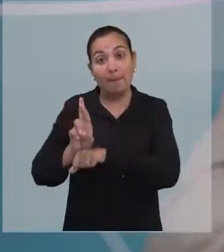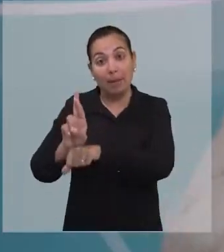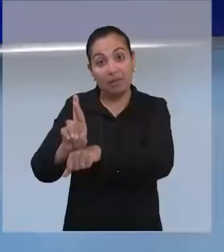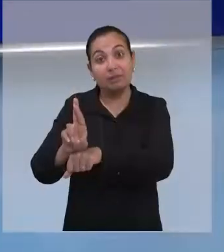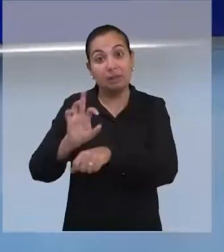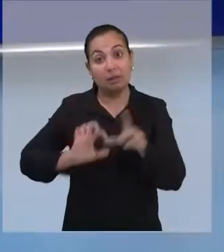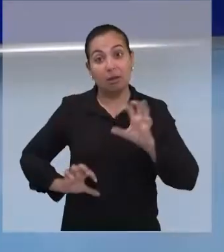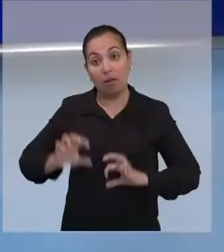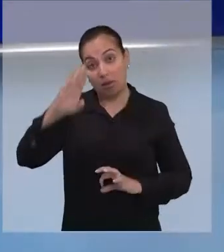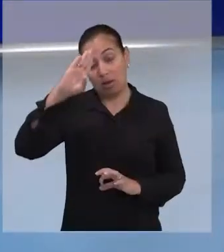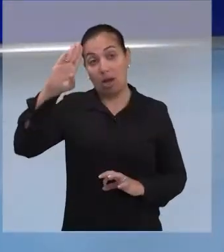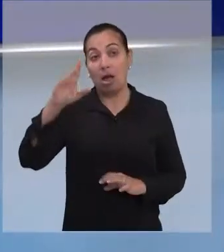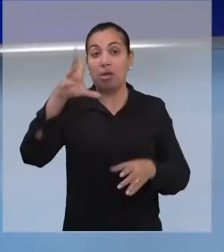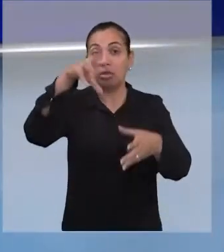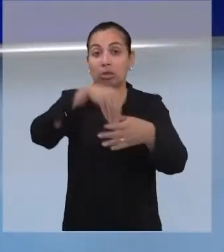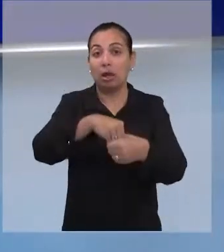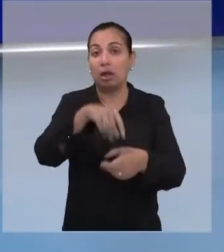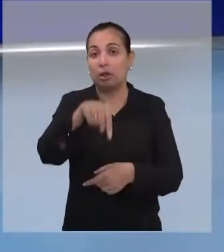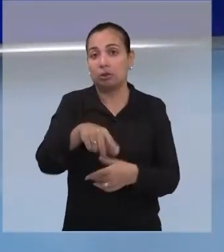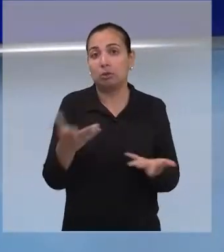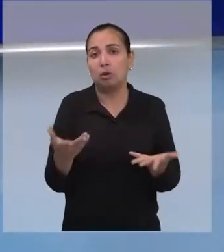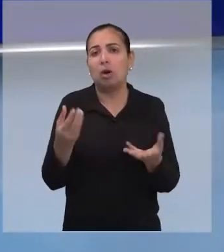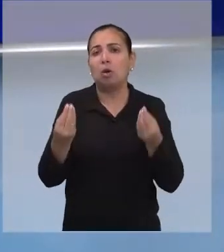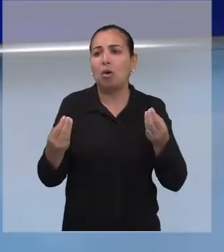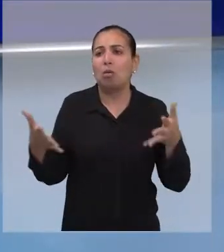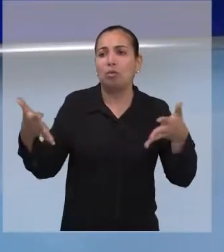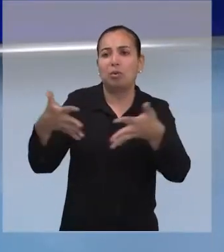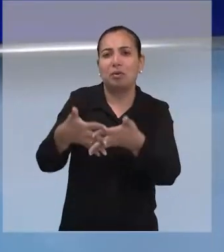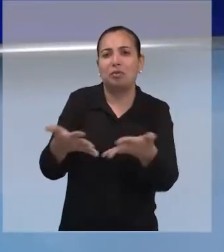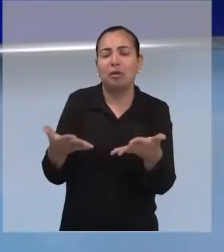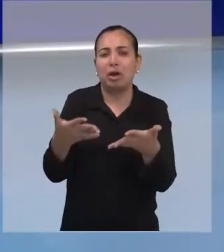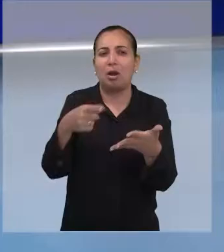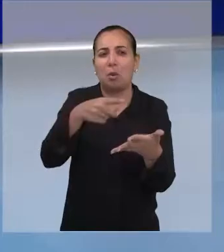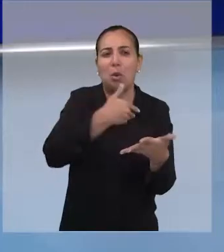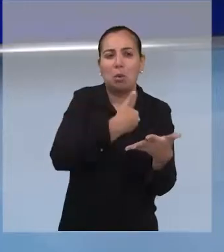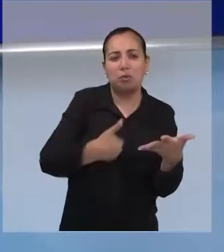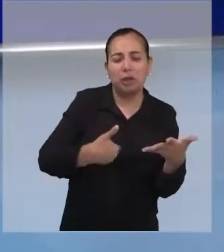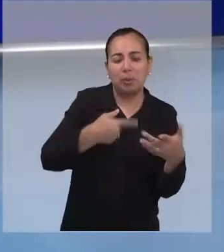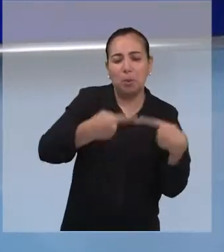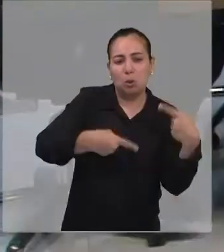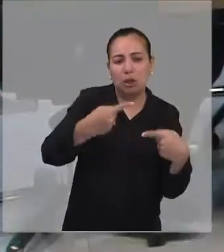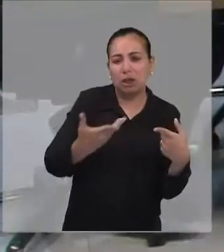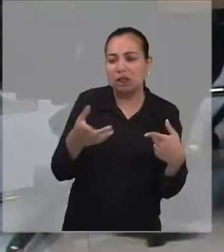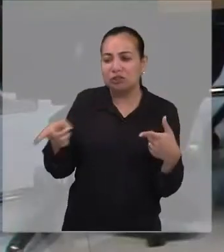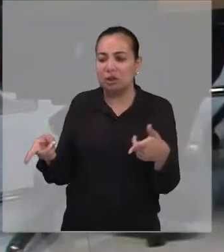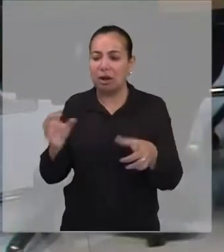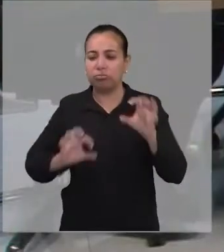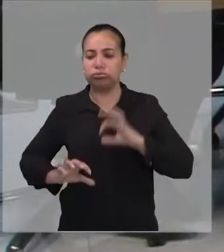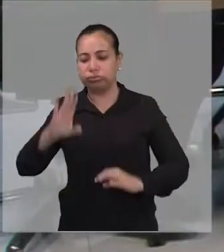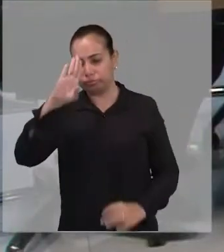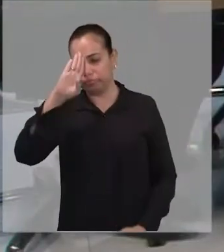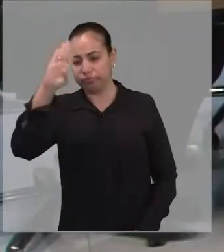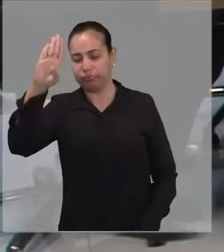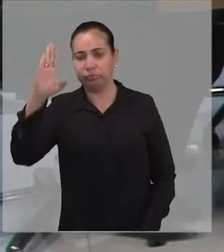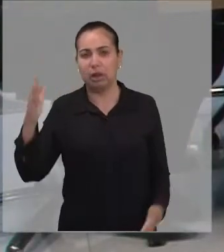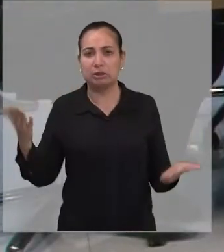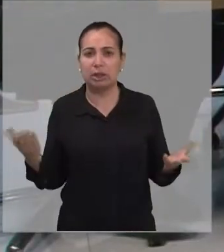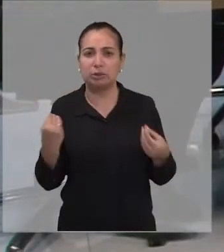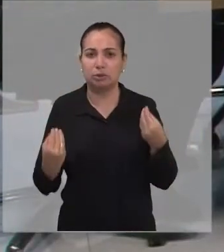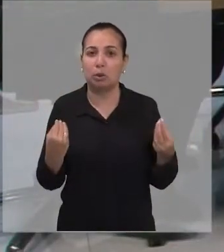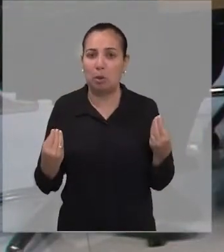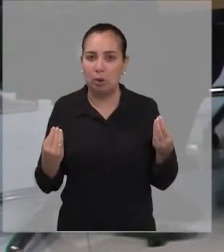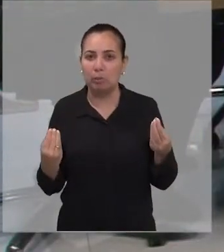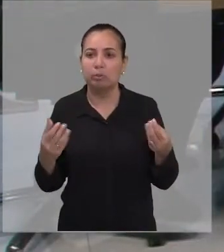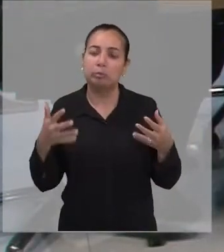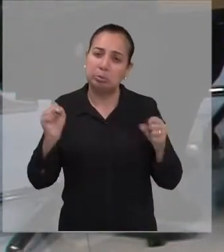pode confundir muito Exército e governo. Eu acho, vamos dar crédito e ver. Mas ao assumir o cargo, ele não passa para reserva?